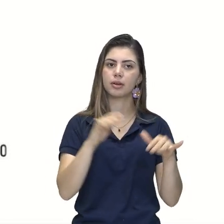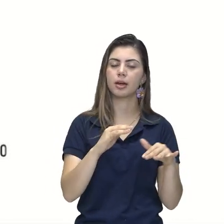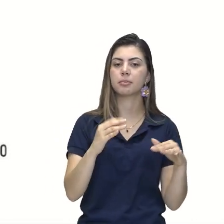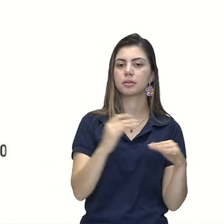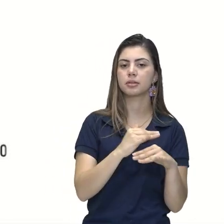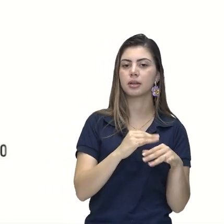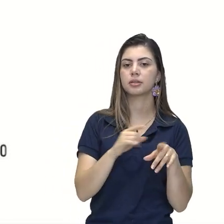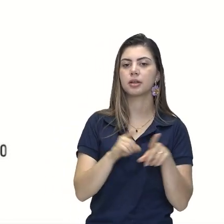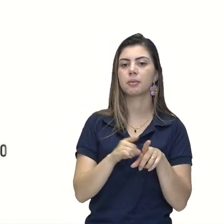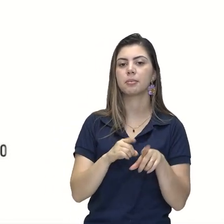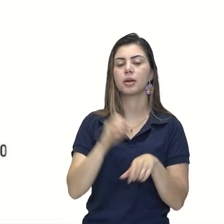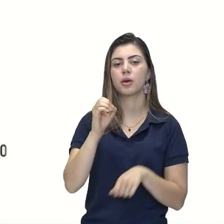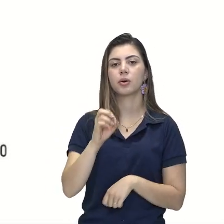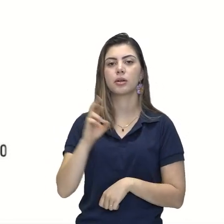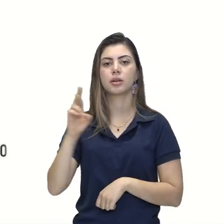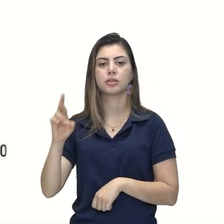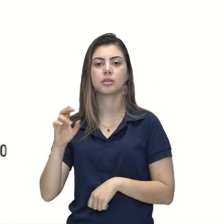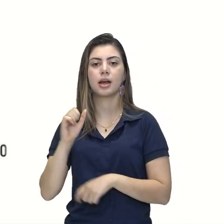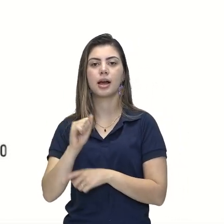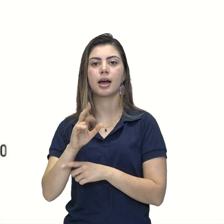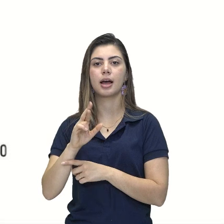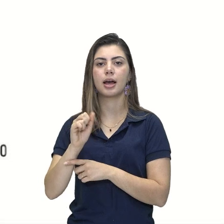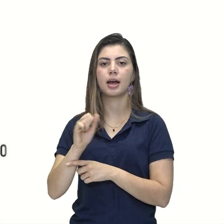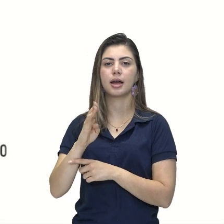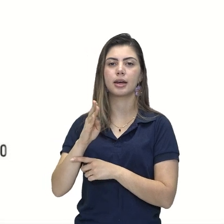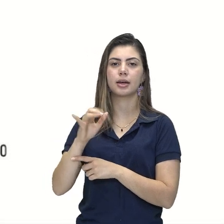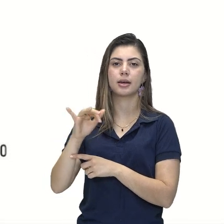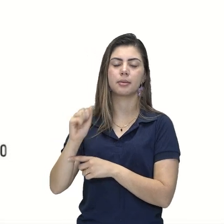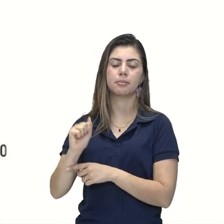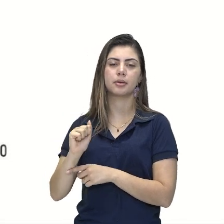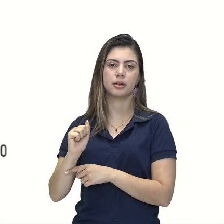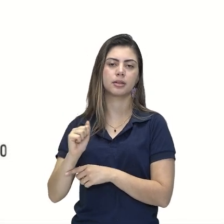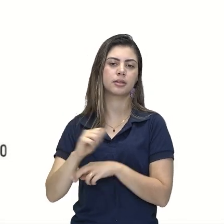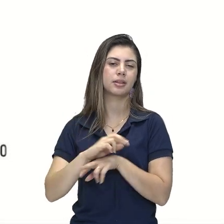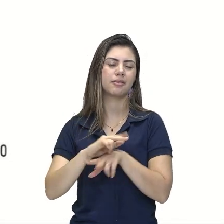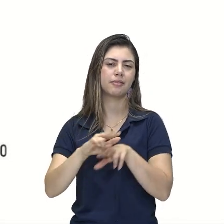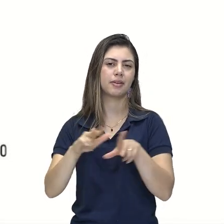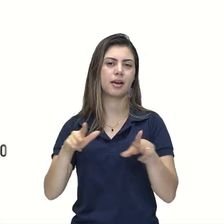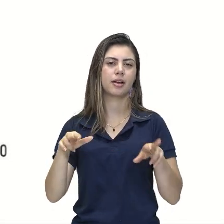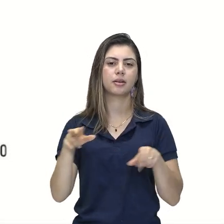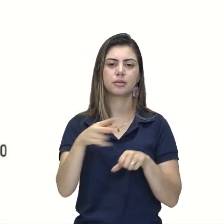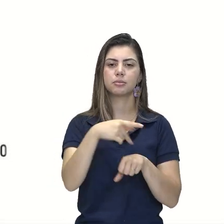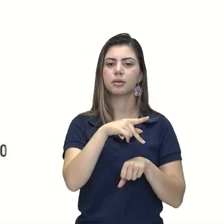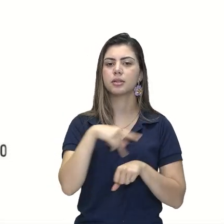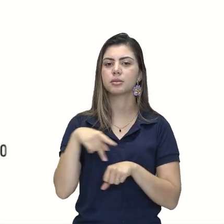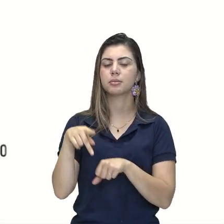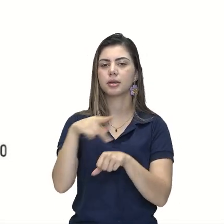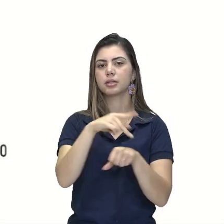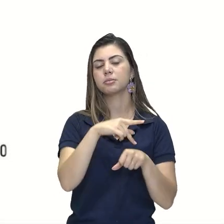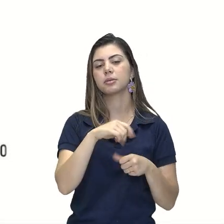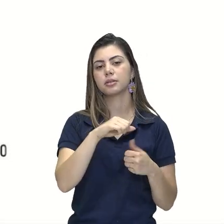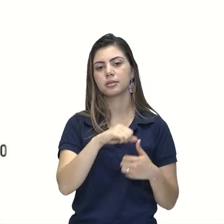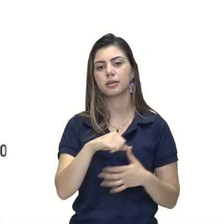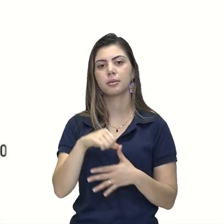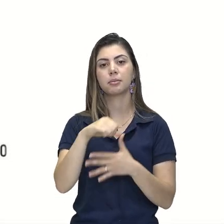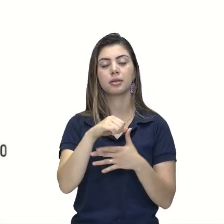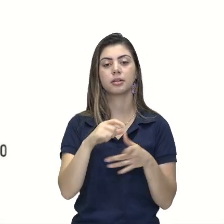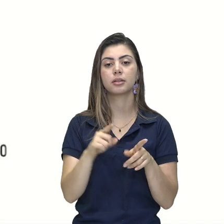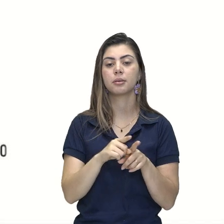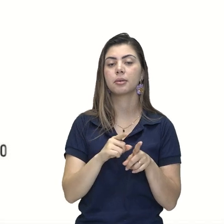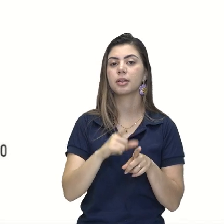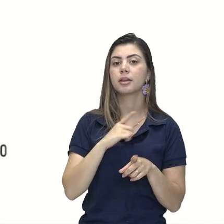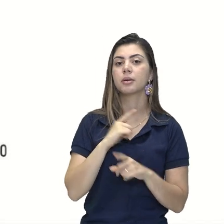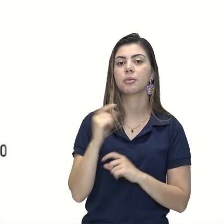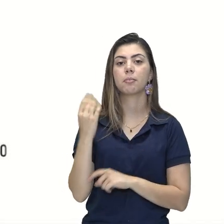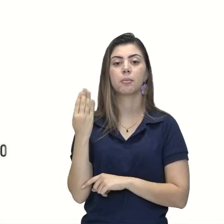Oriente Médio a Arábia Saudita, entre outros países aí, né? Na América do Sul, nós temos também a